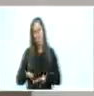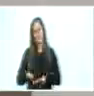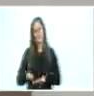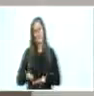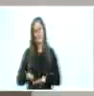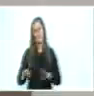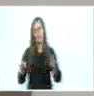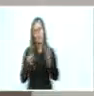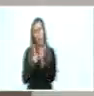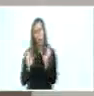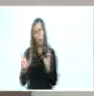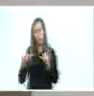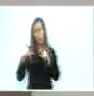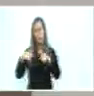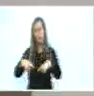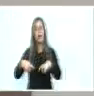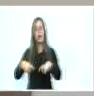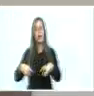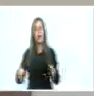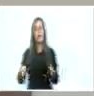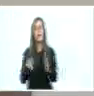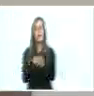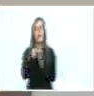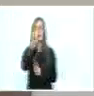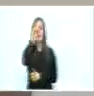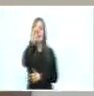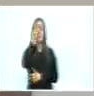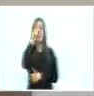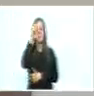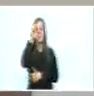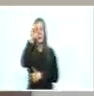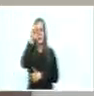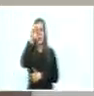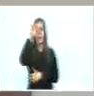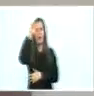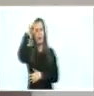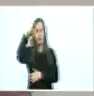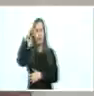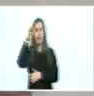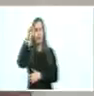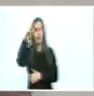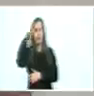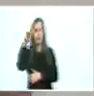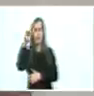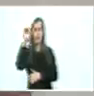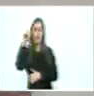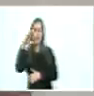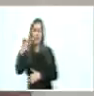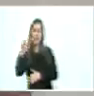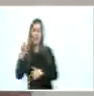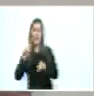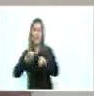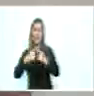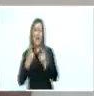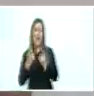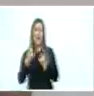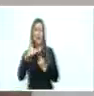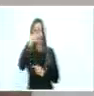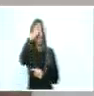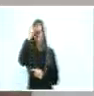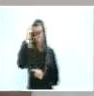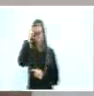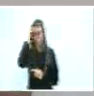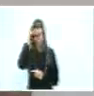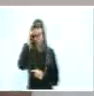Então, seria o local de implantação dessa superintendência. Foi ainda colocado que as pessoas